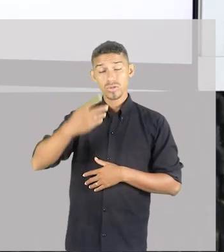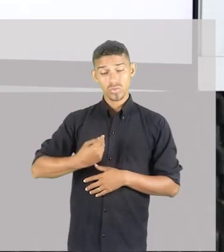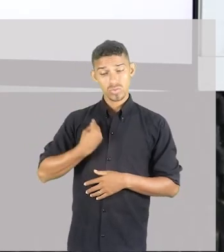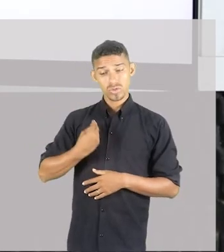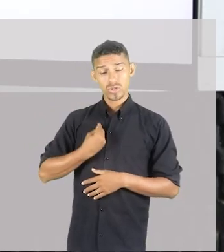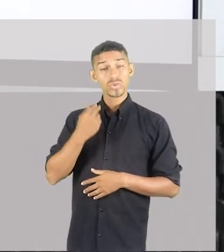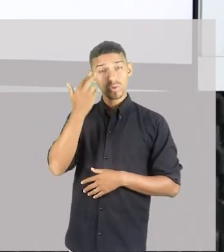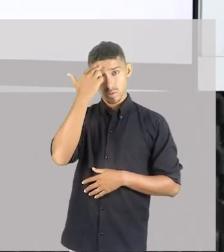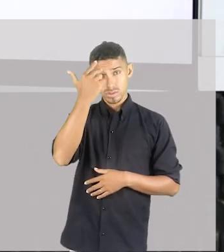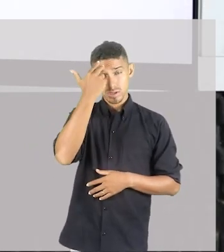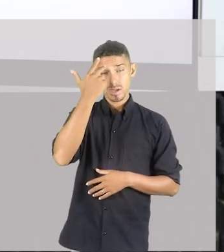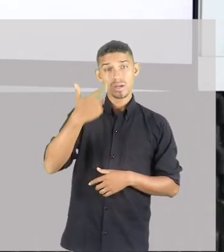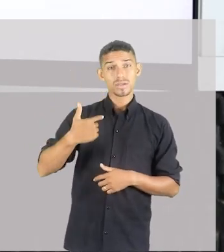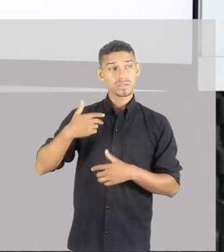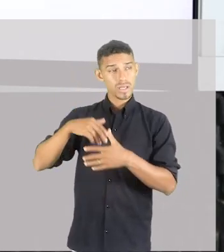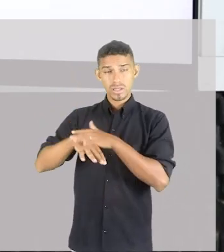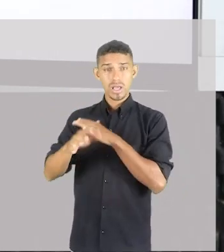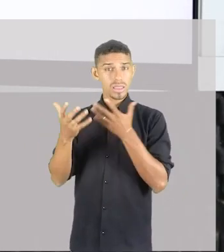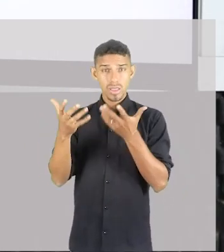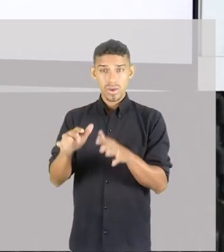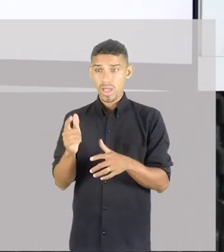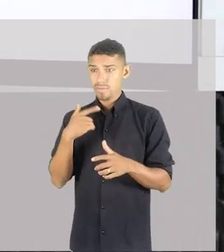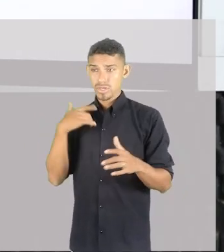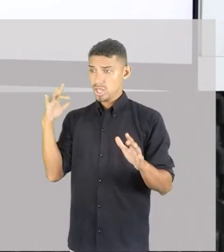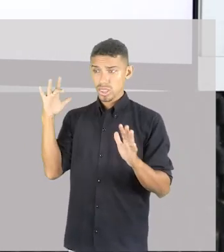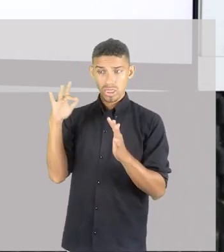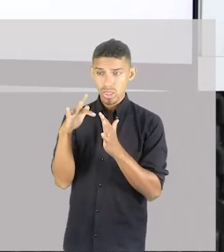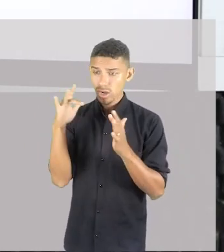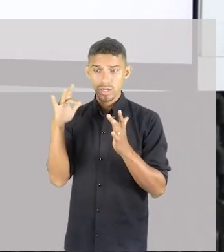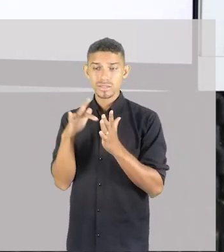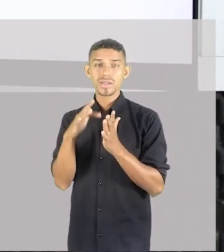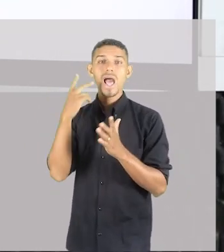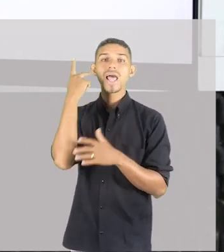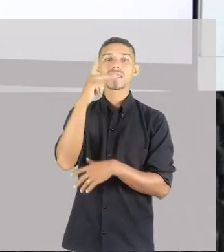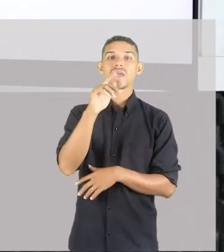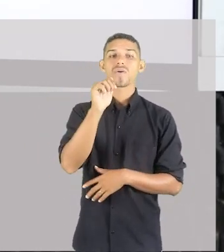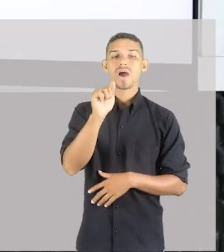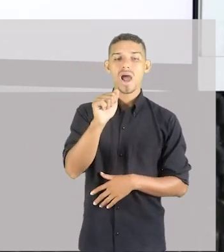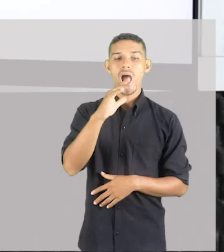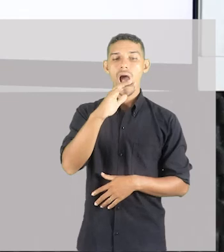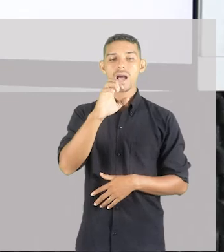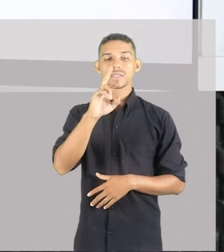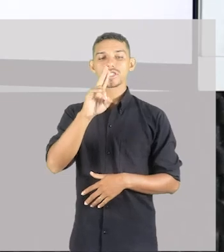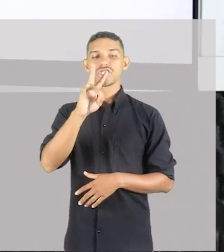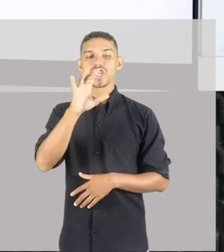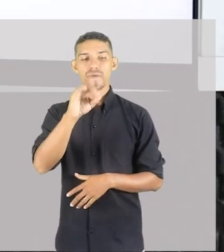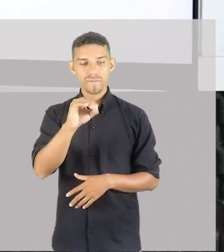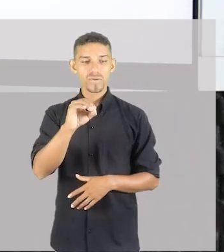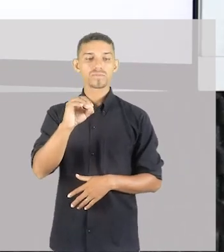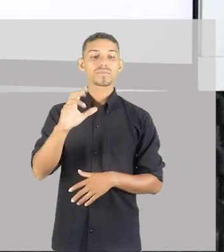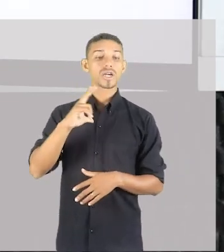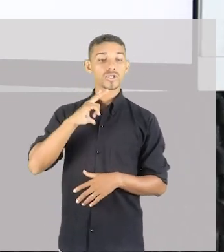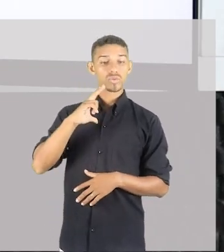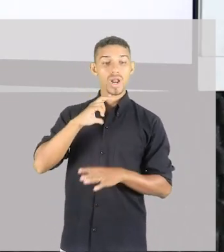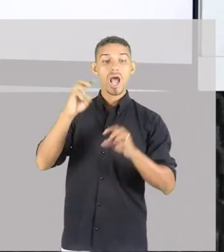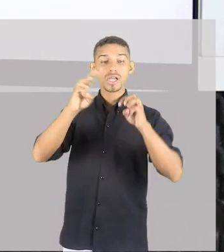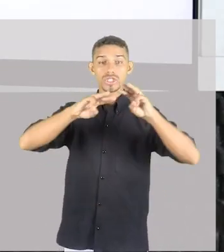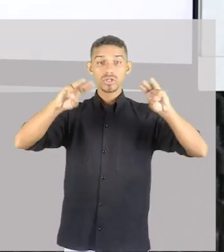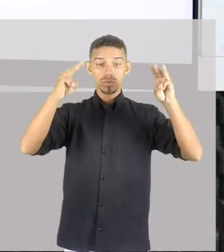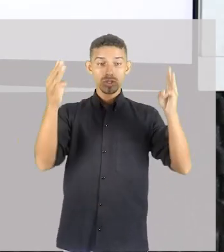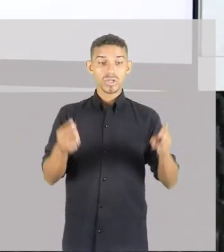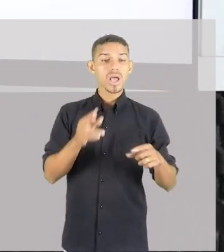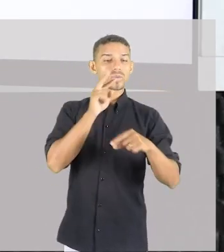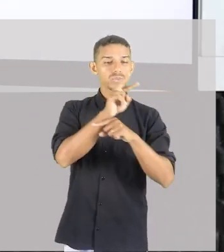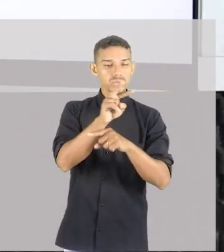infância? Aquelas peças que você não quer que ninguém toque. Isso é o teu acervo particular de museu.